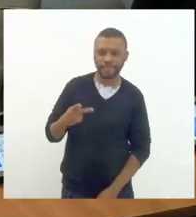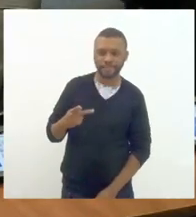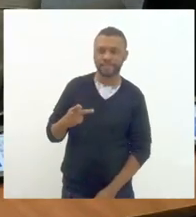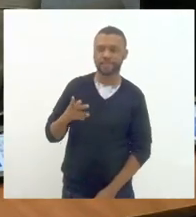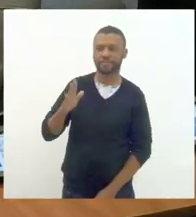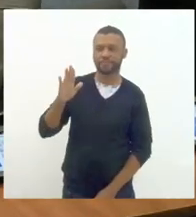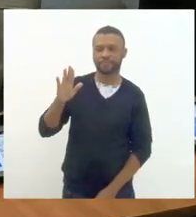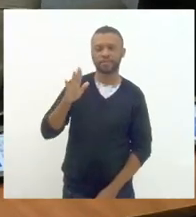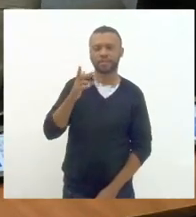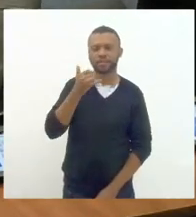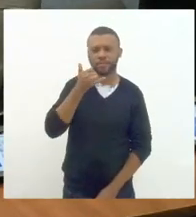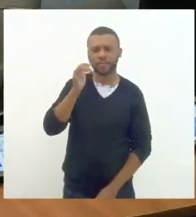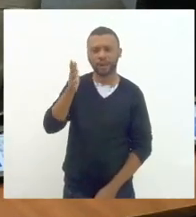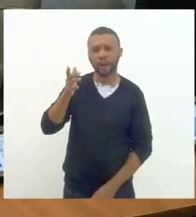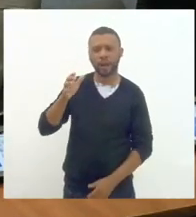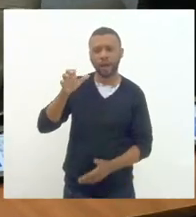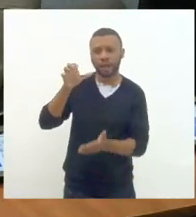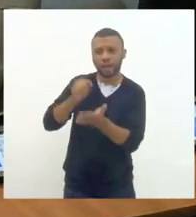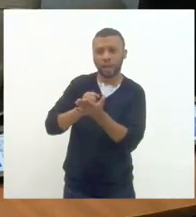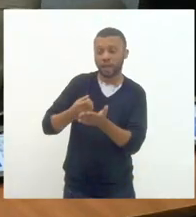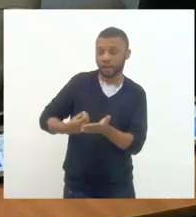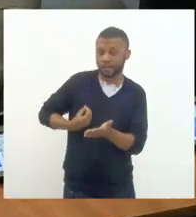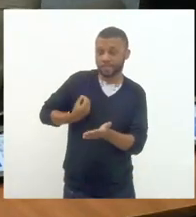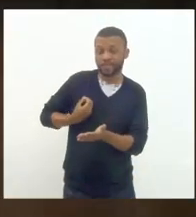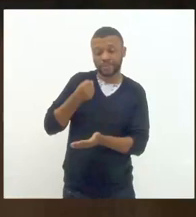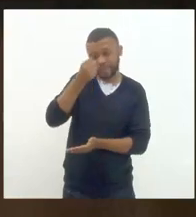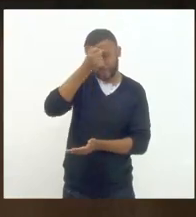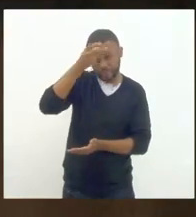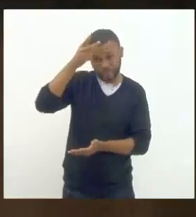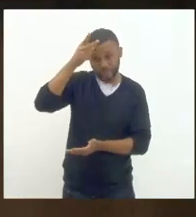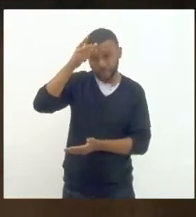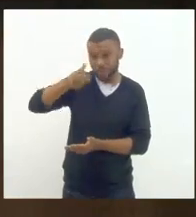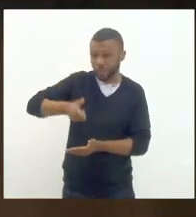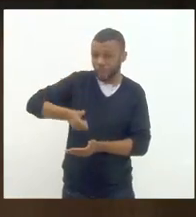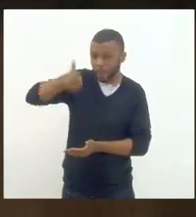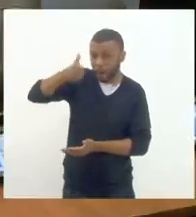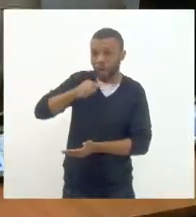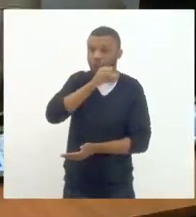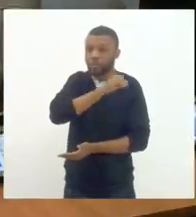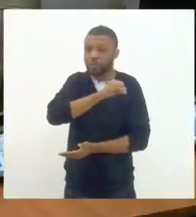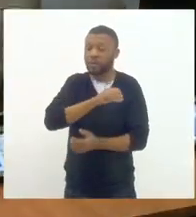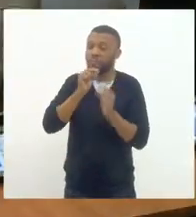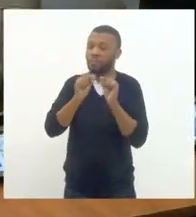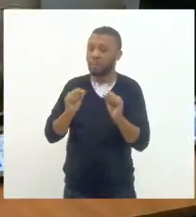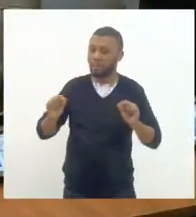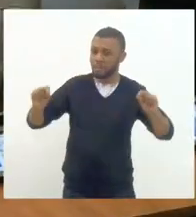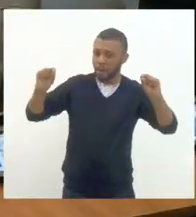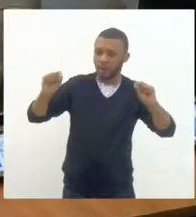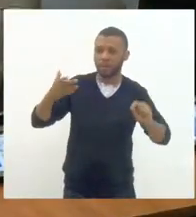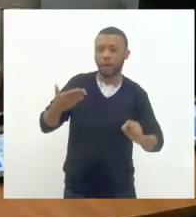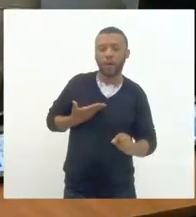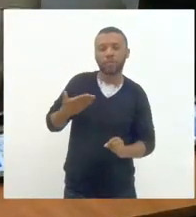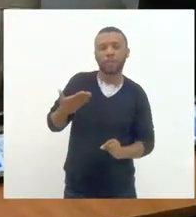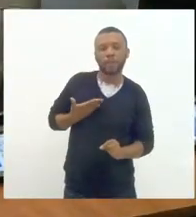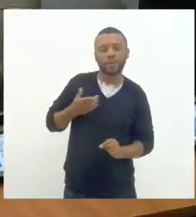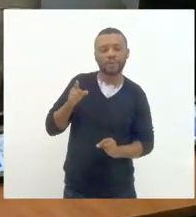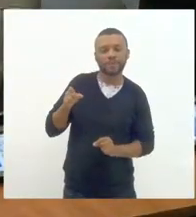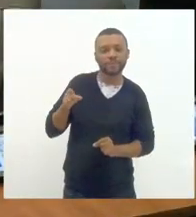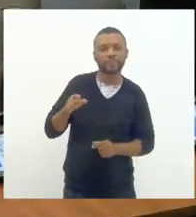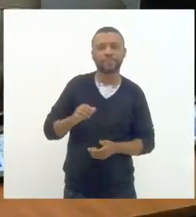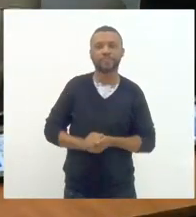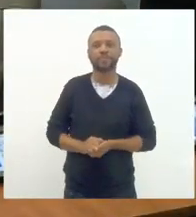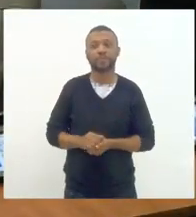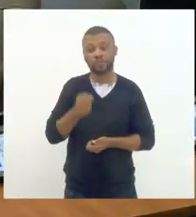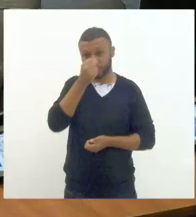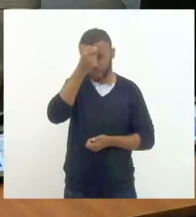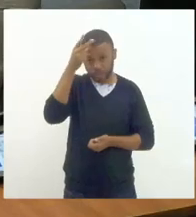Presidente, você registrou já a presença de um dos melhores prefeitos do Estado do Rio de Janeiro? Nosso amigo Tim. Município